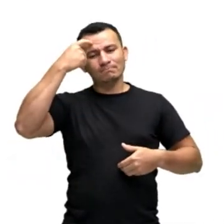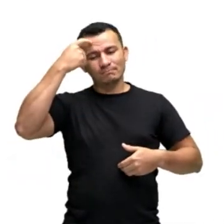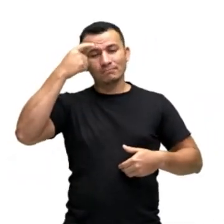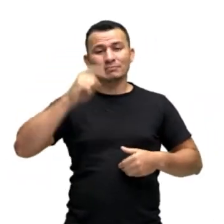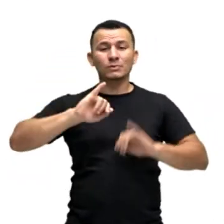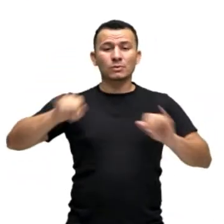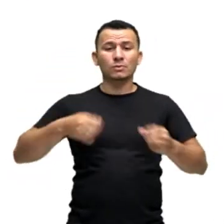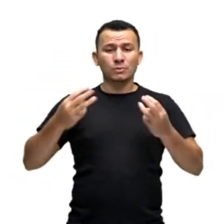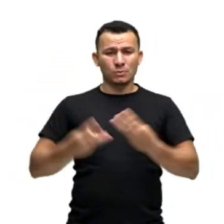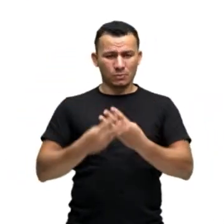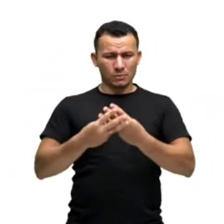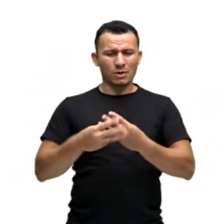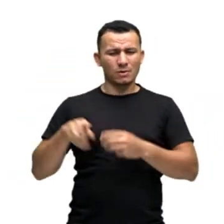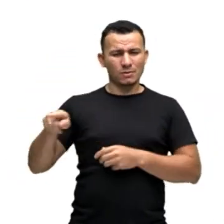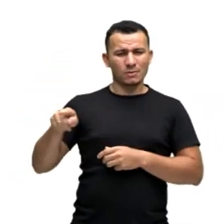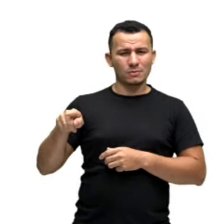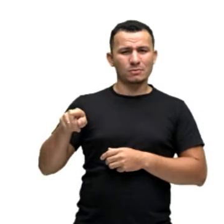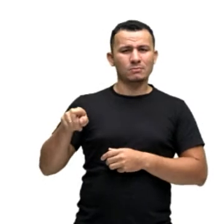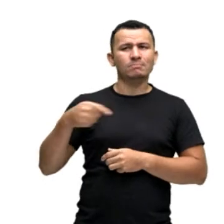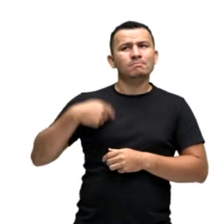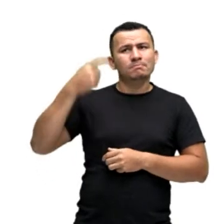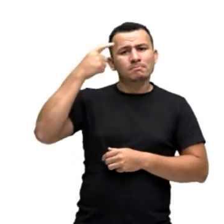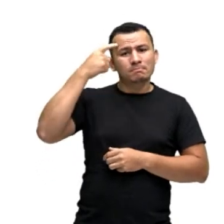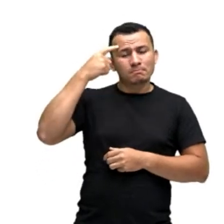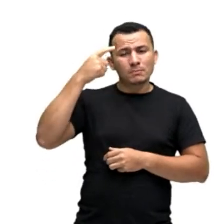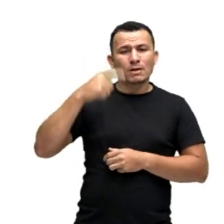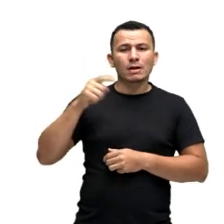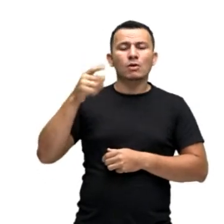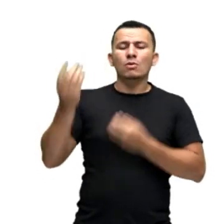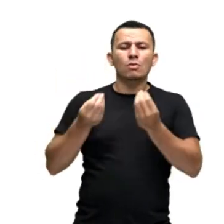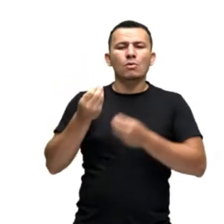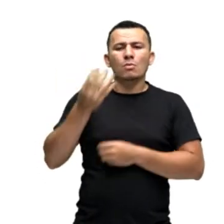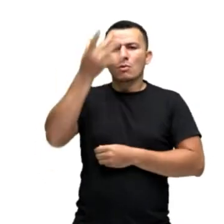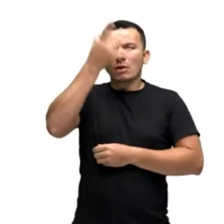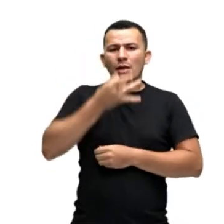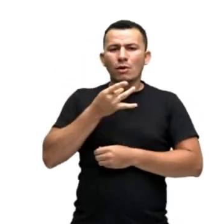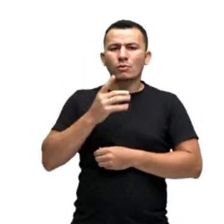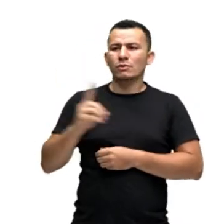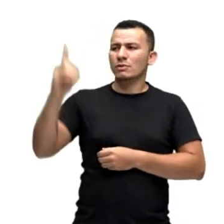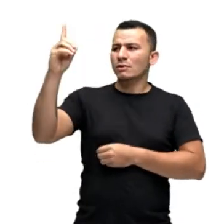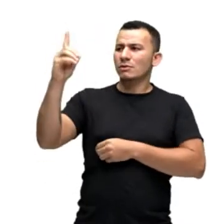judeu ele pensa ele é ele pensa o rosto de Deus